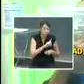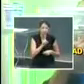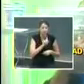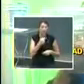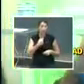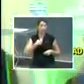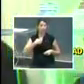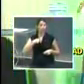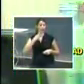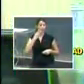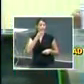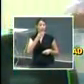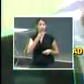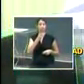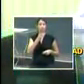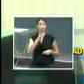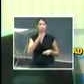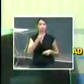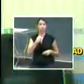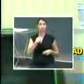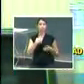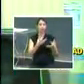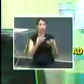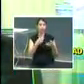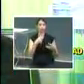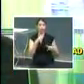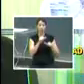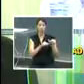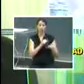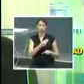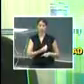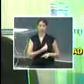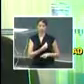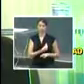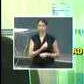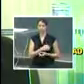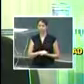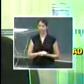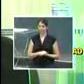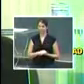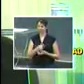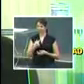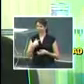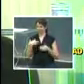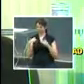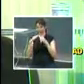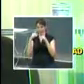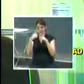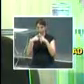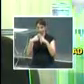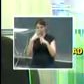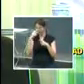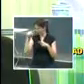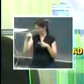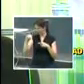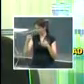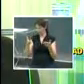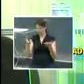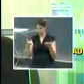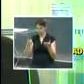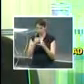jeito. Aí eu fui para a igreja. E num culto como esse, como essa noite aqui, um culto de vitória,